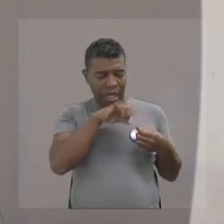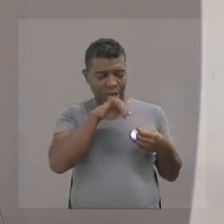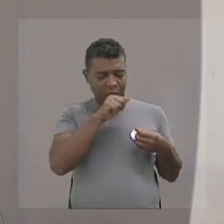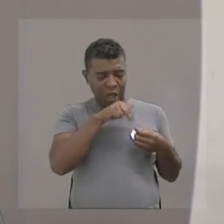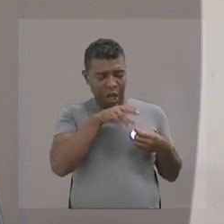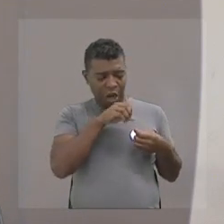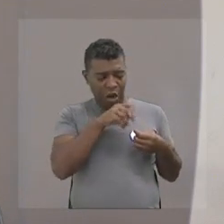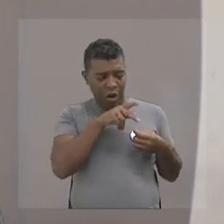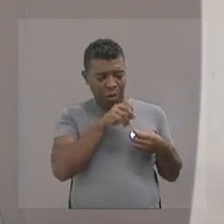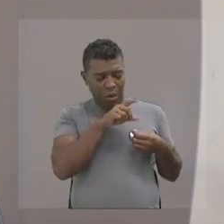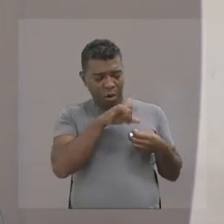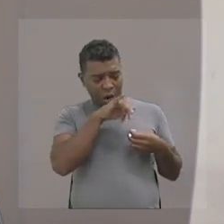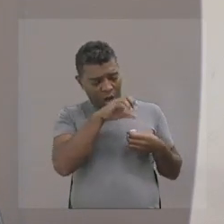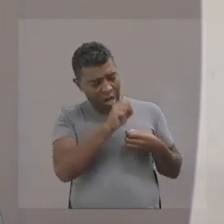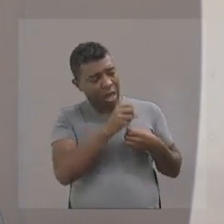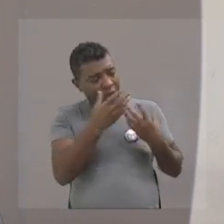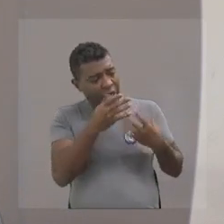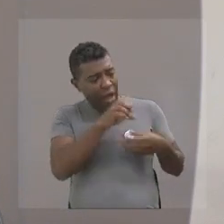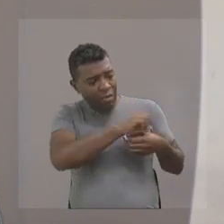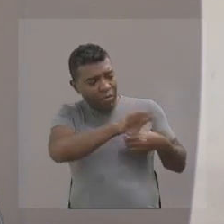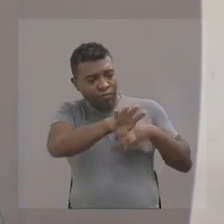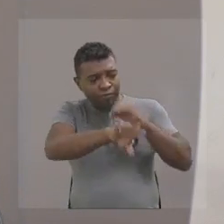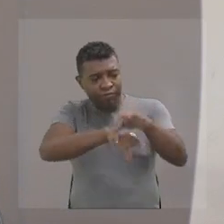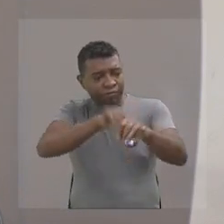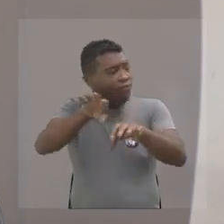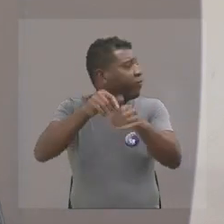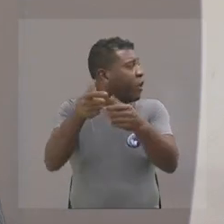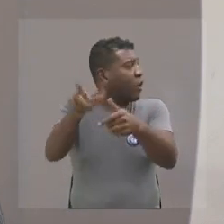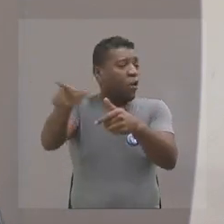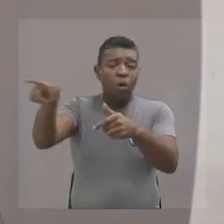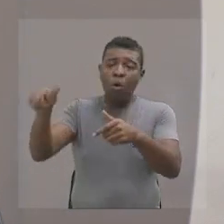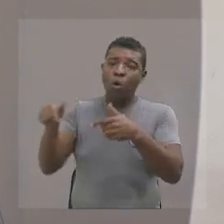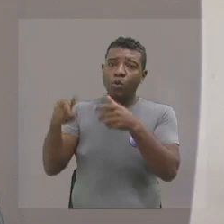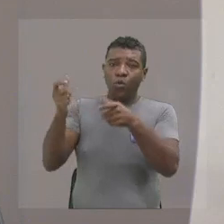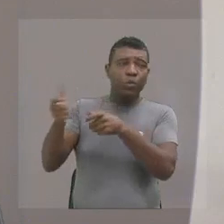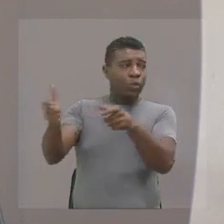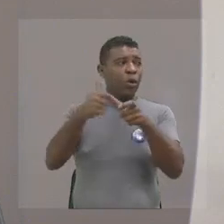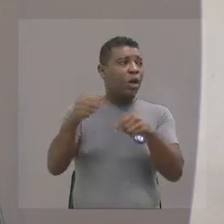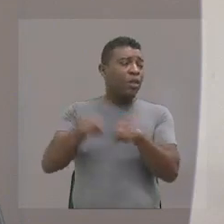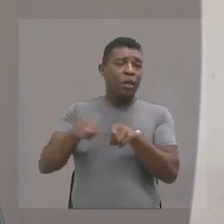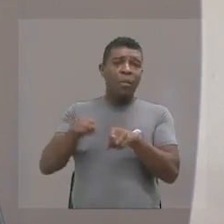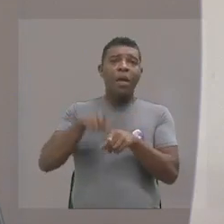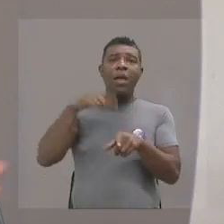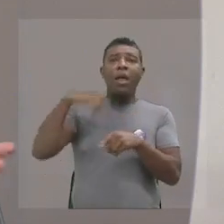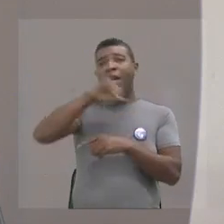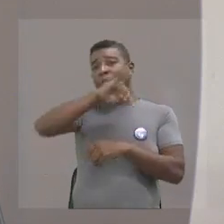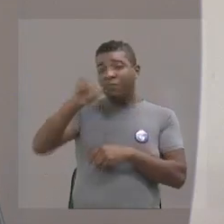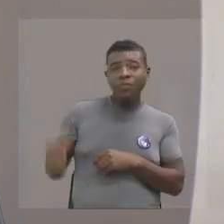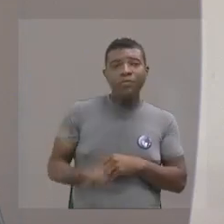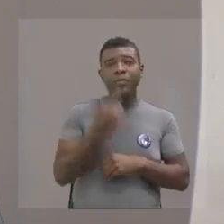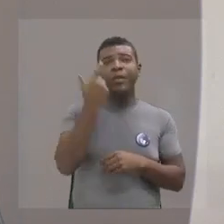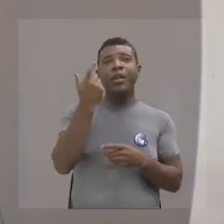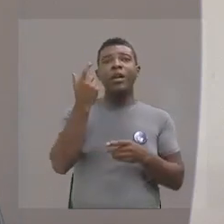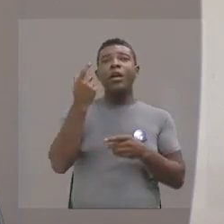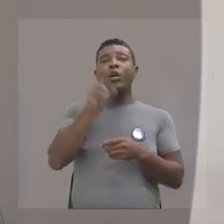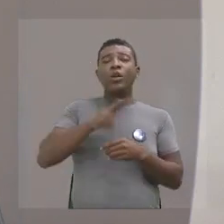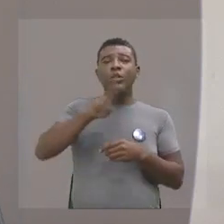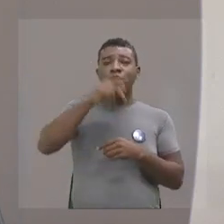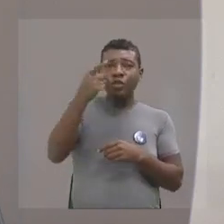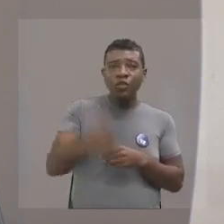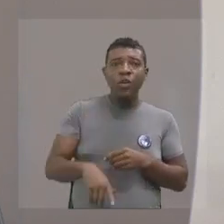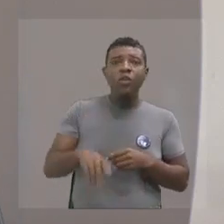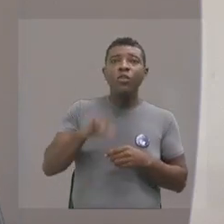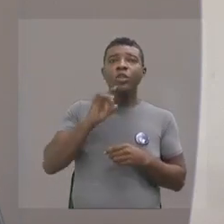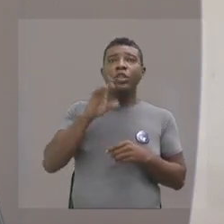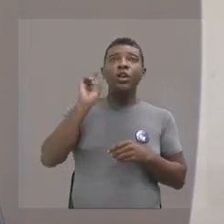é política assim determina é na redução da geração no reaproveitamento na reciclagem e só aí a destinação final